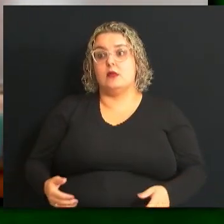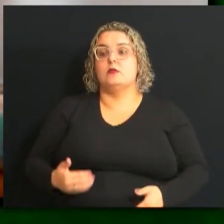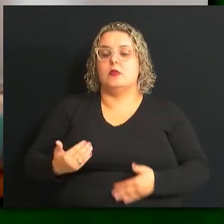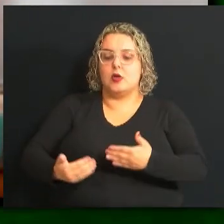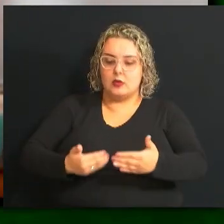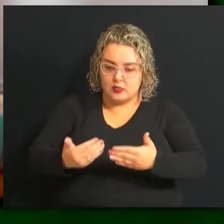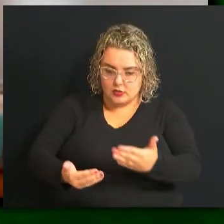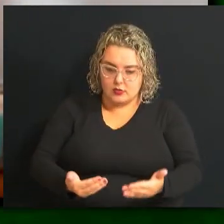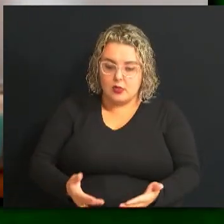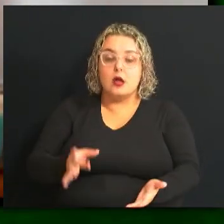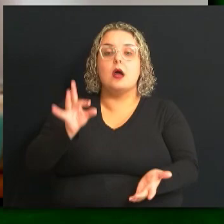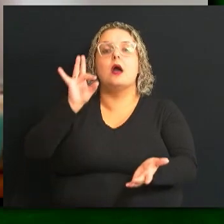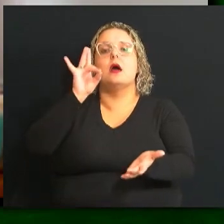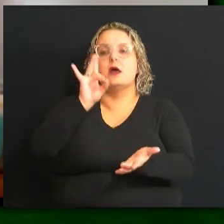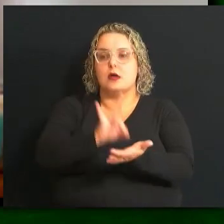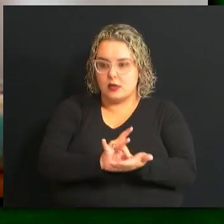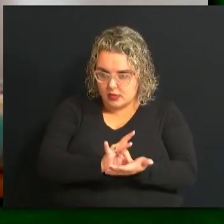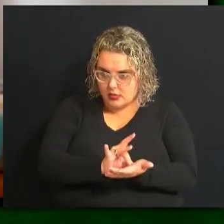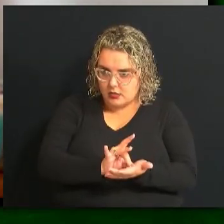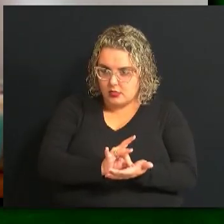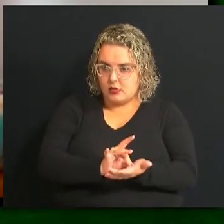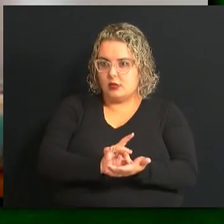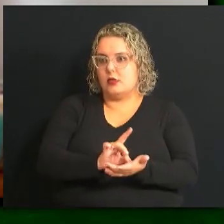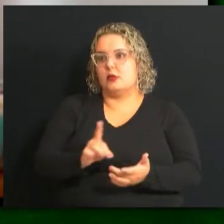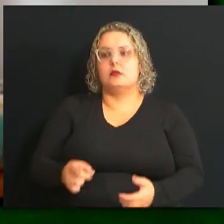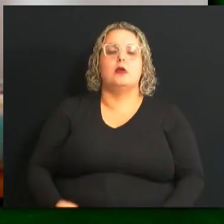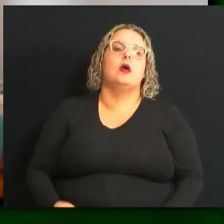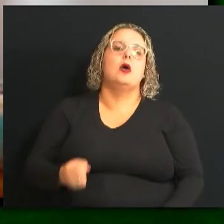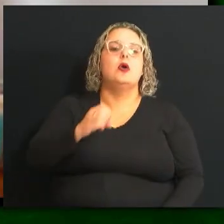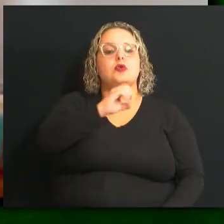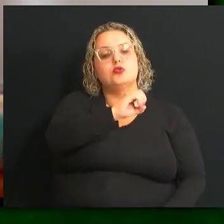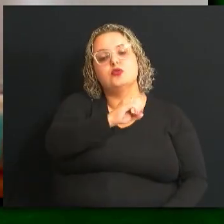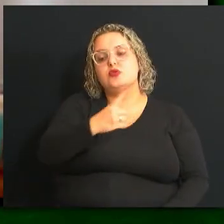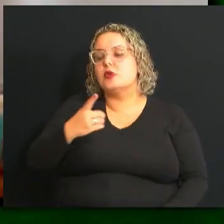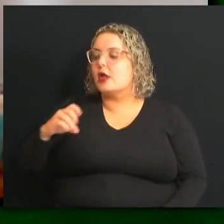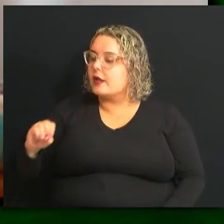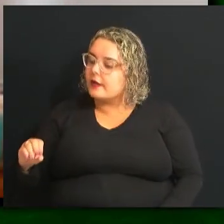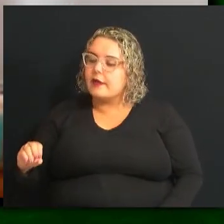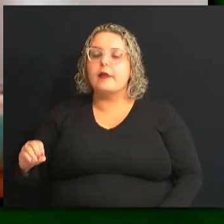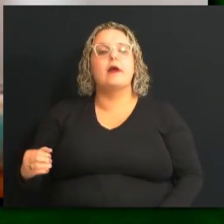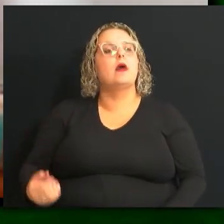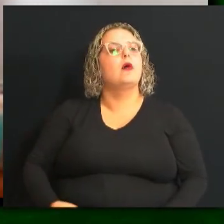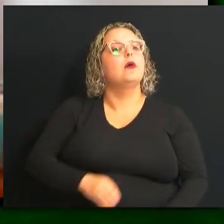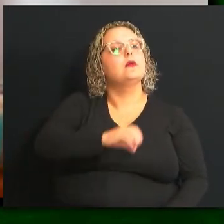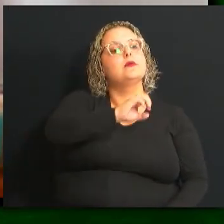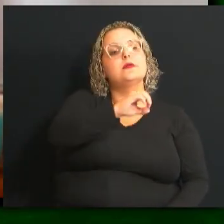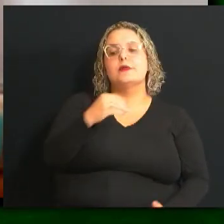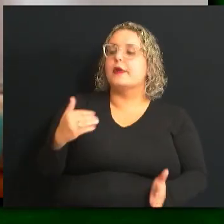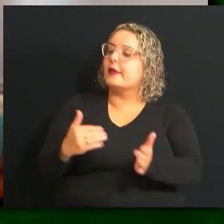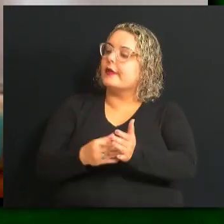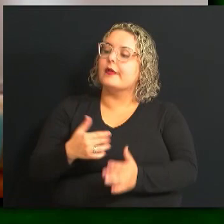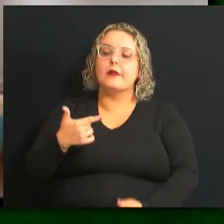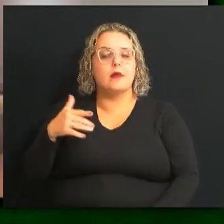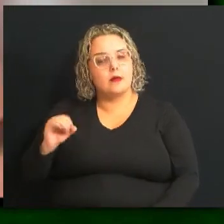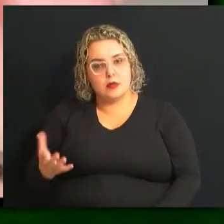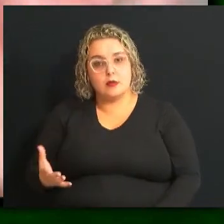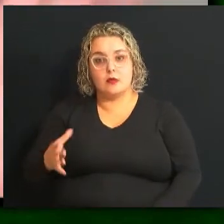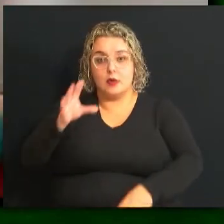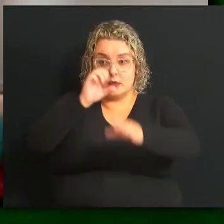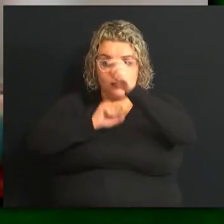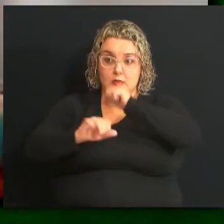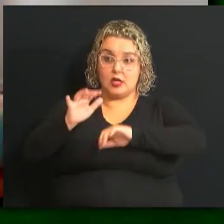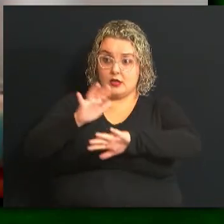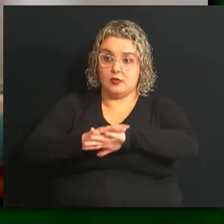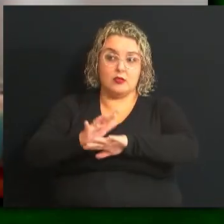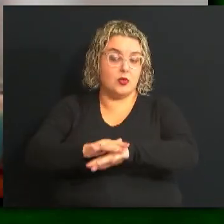situação real, que não é conte até 10, conte até 20, né? Aprender a fazer contagens e aprender matemática. Eu estou dando